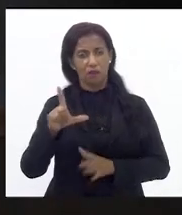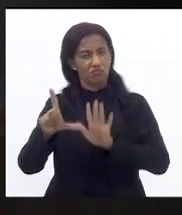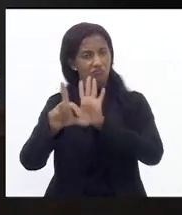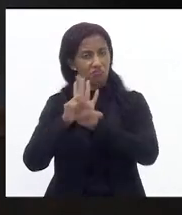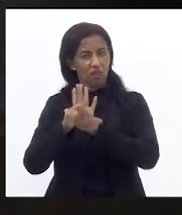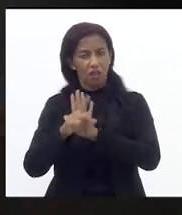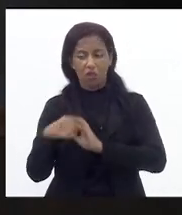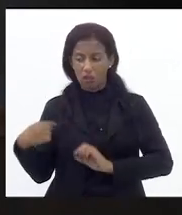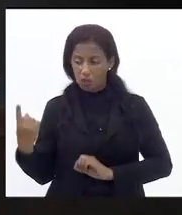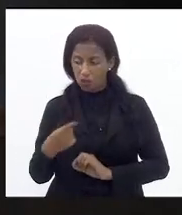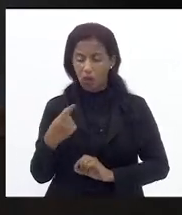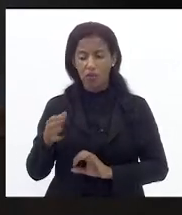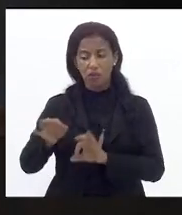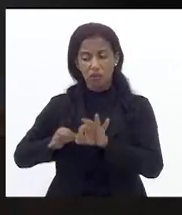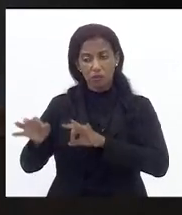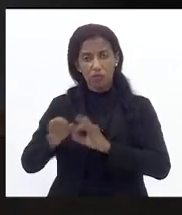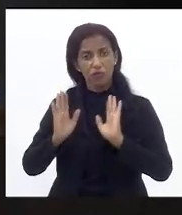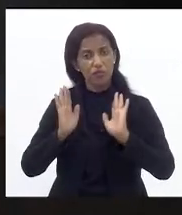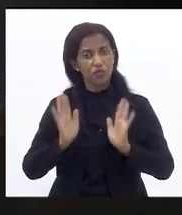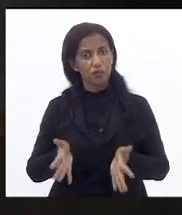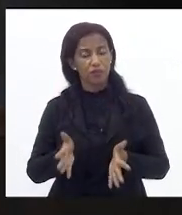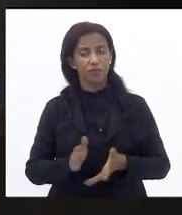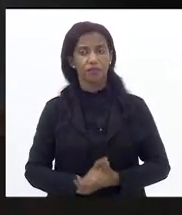trabalho nós estamos fazendo já